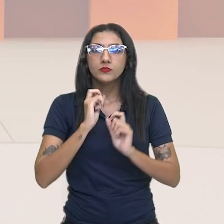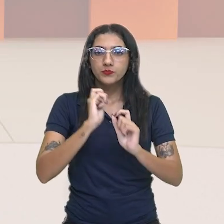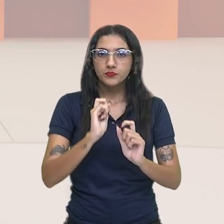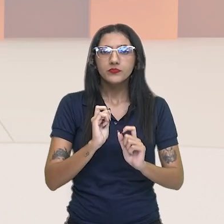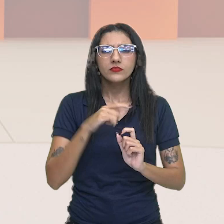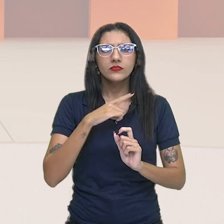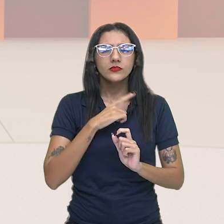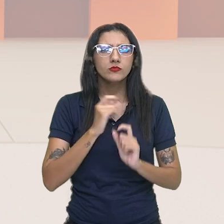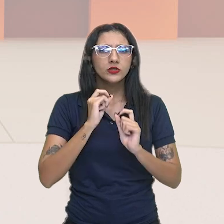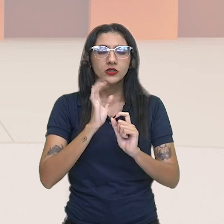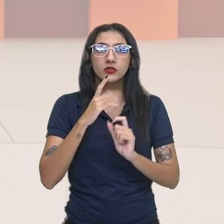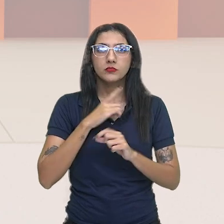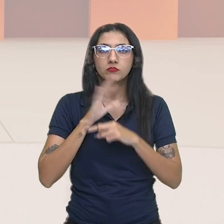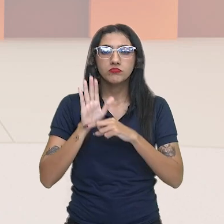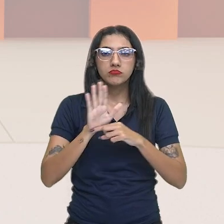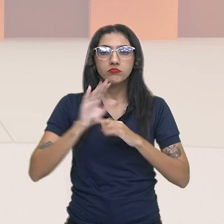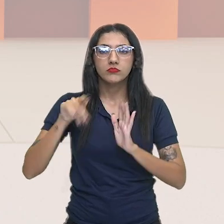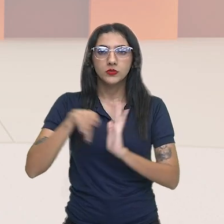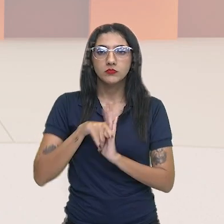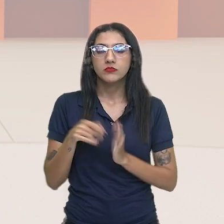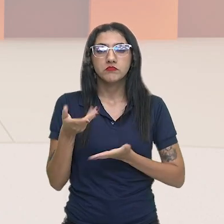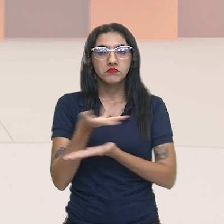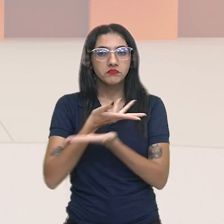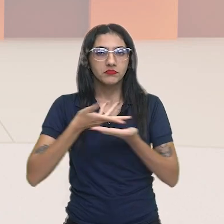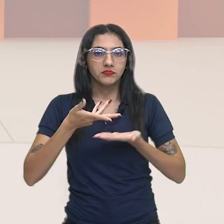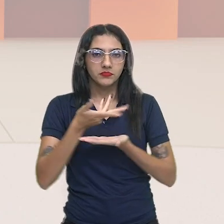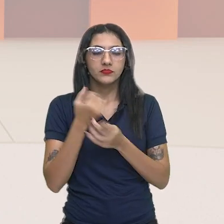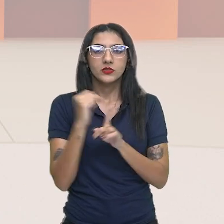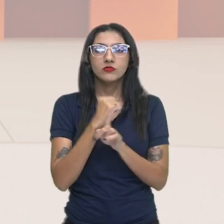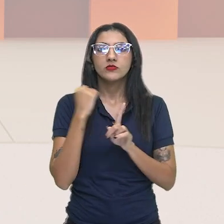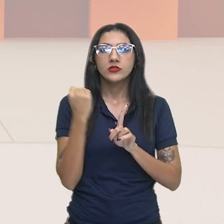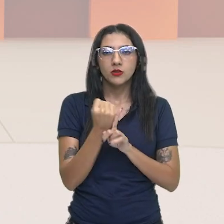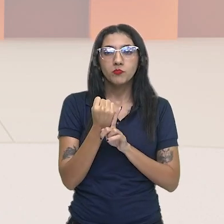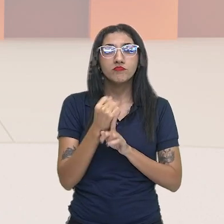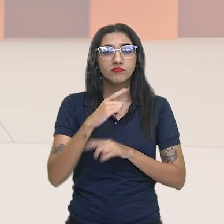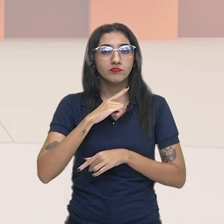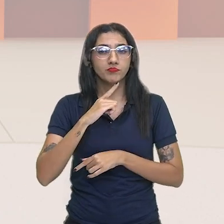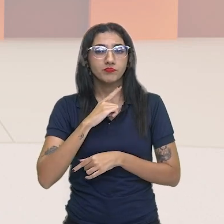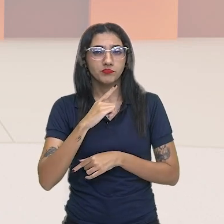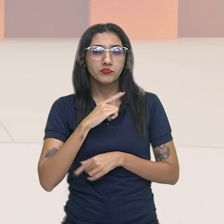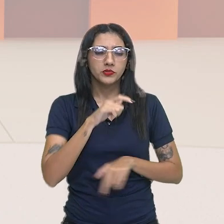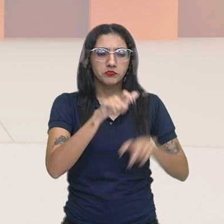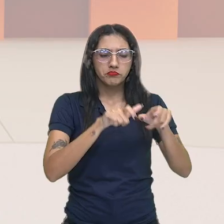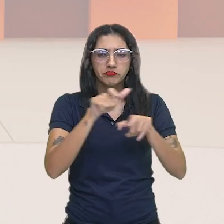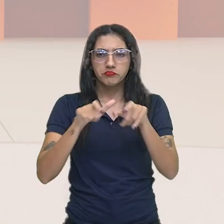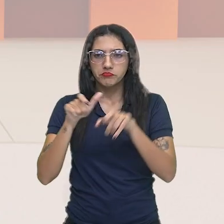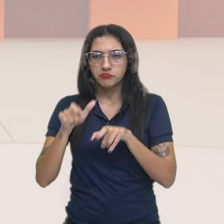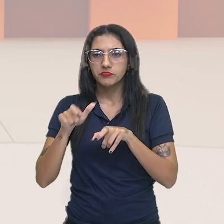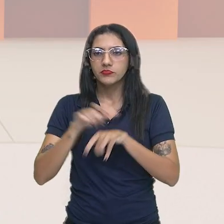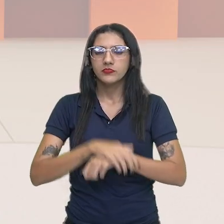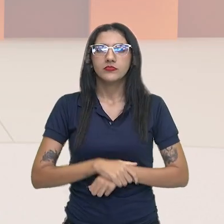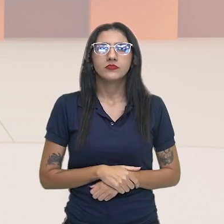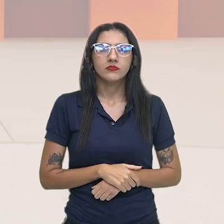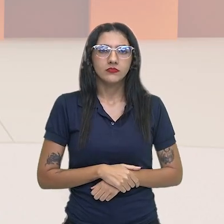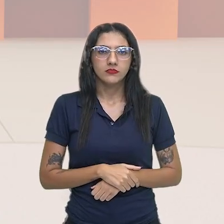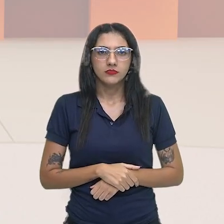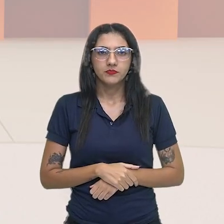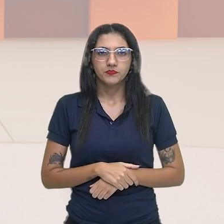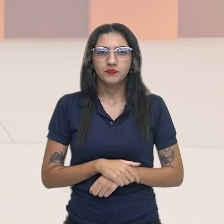o resultado das interações sociais estabelecidas entre os indivíduos. Então,